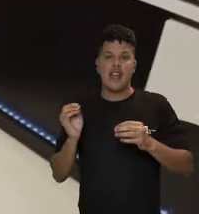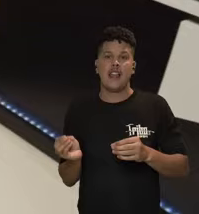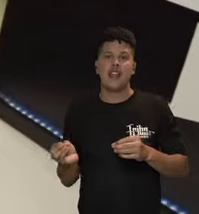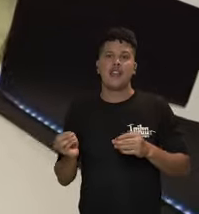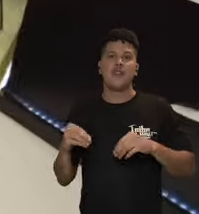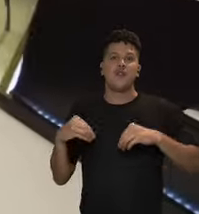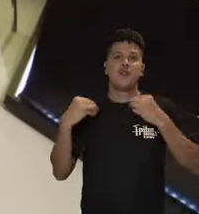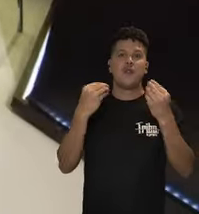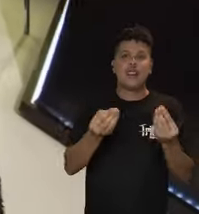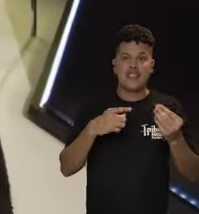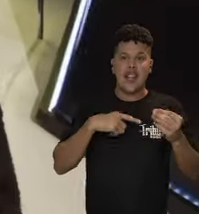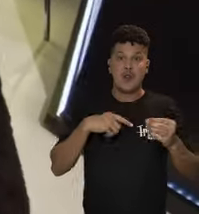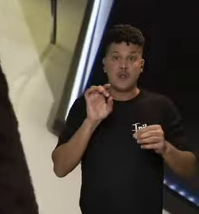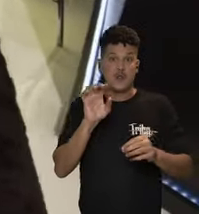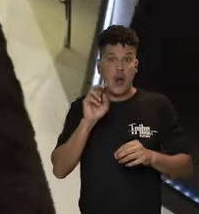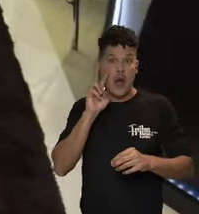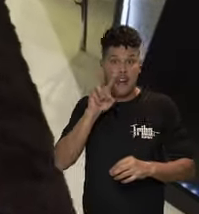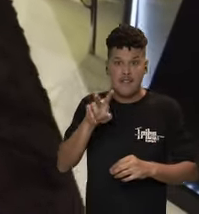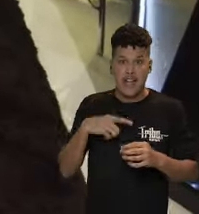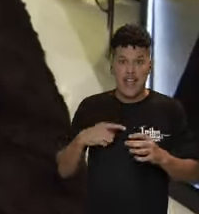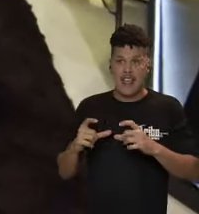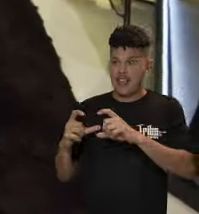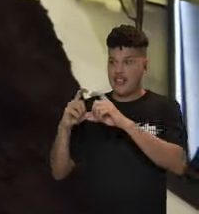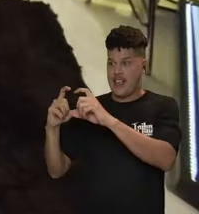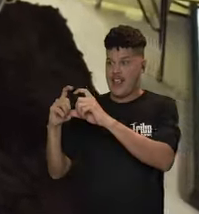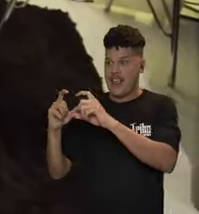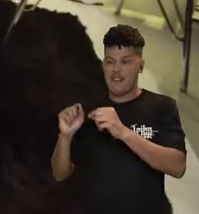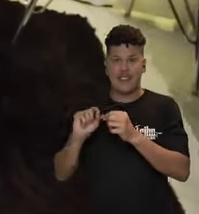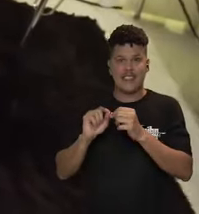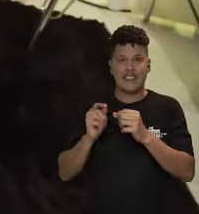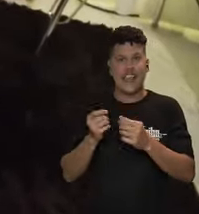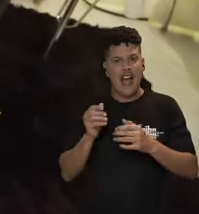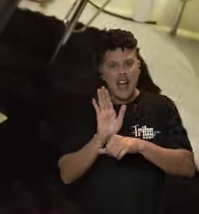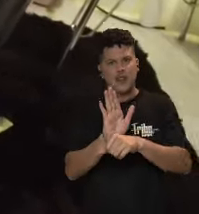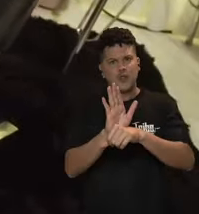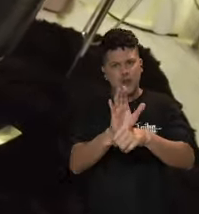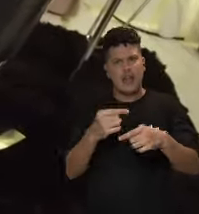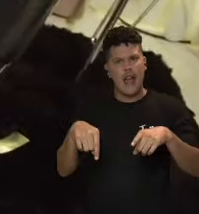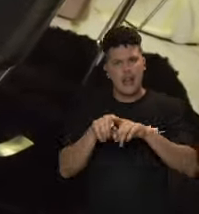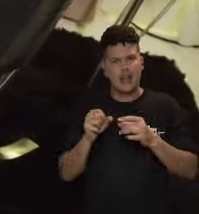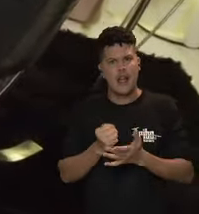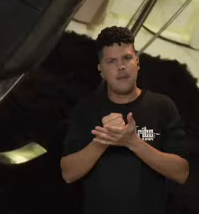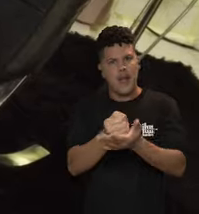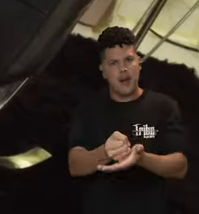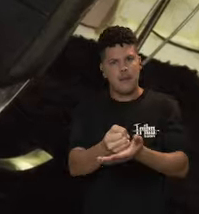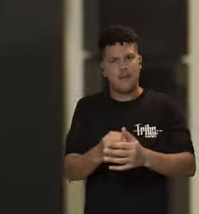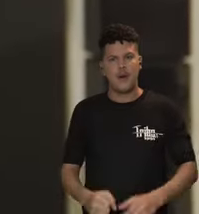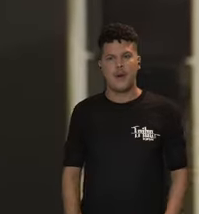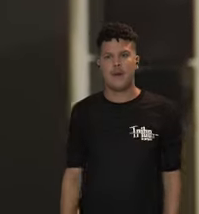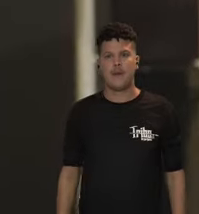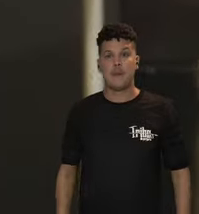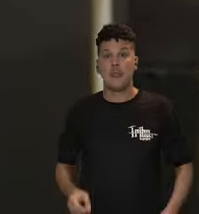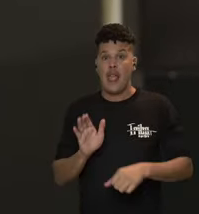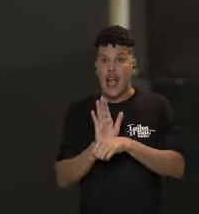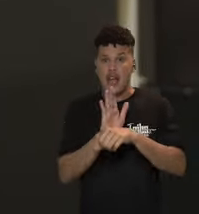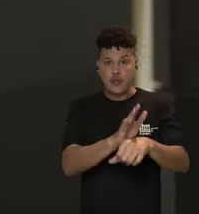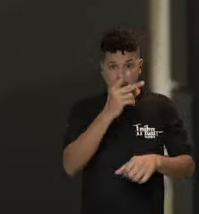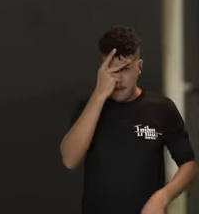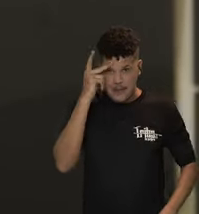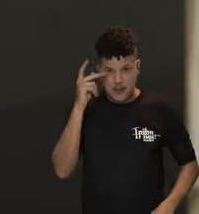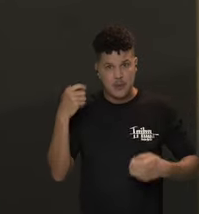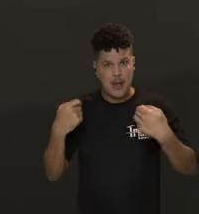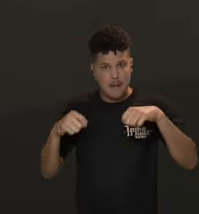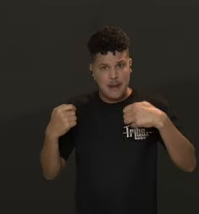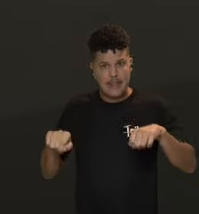QR Code do lado esquerdo da sua tela, você faça sua doação beleza. E é isso aí, rapaziada. Ajudar o mais, quem mais